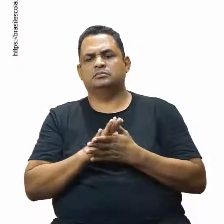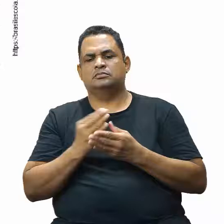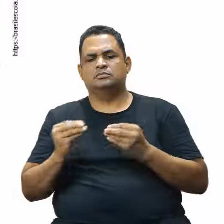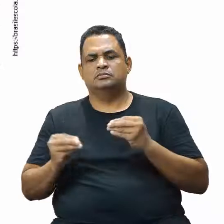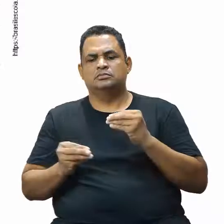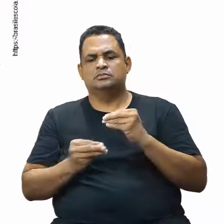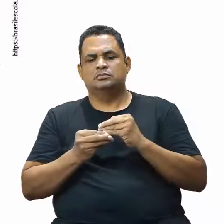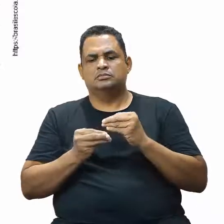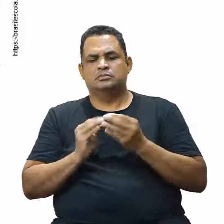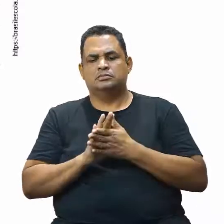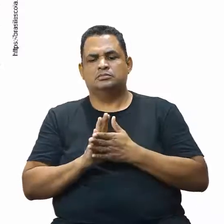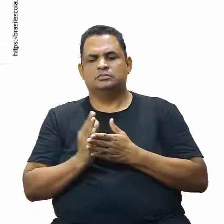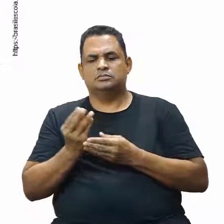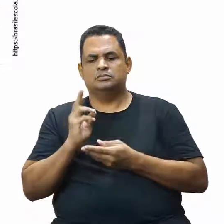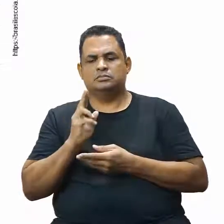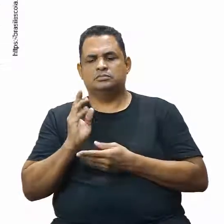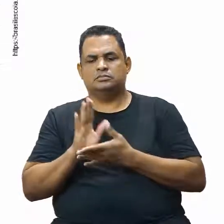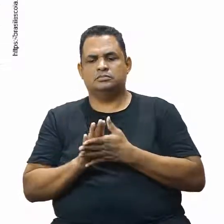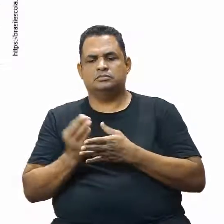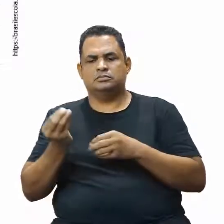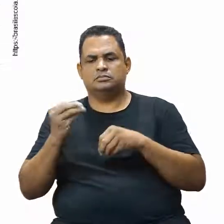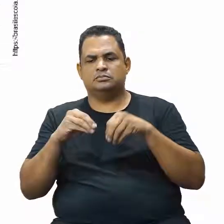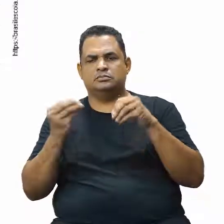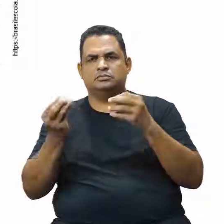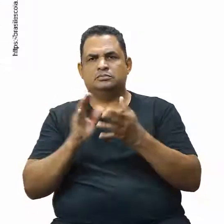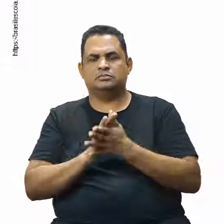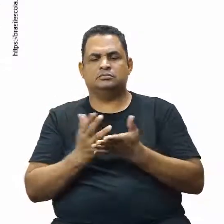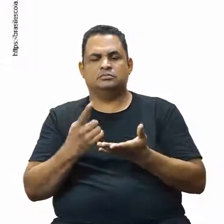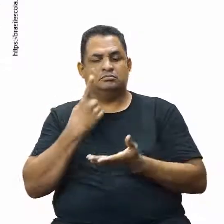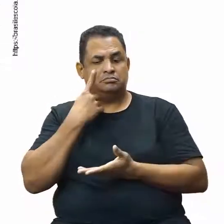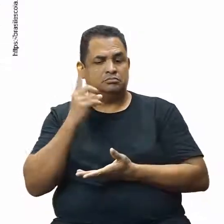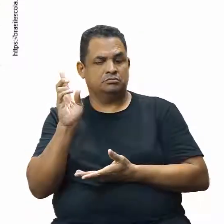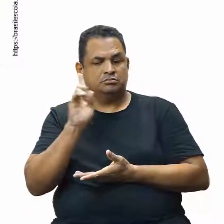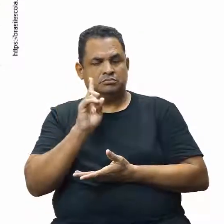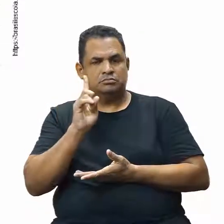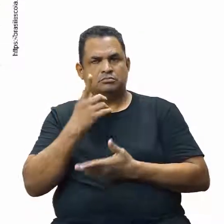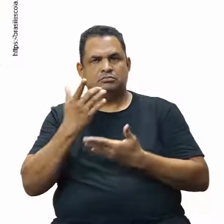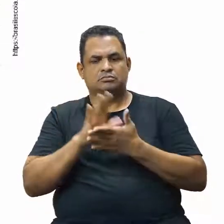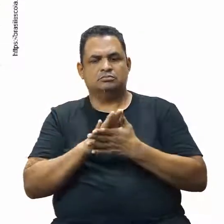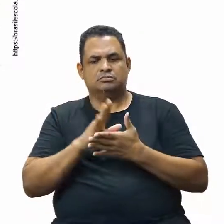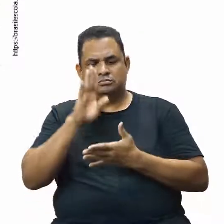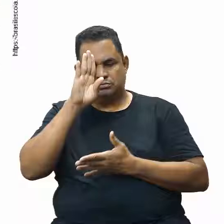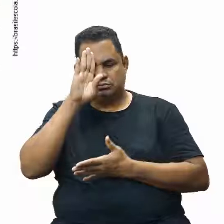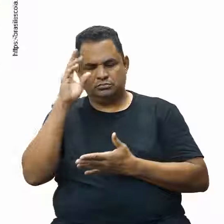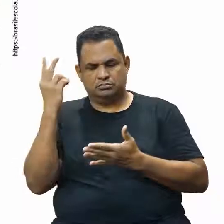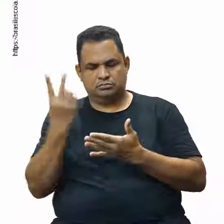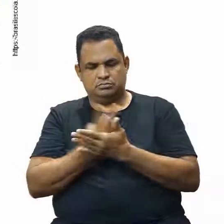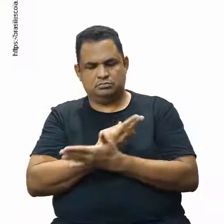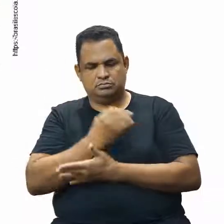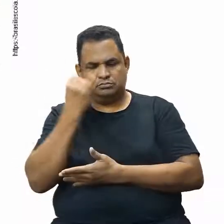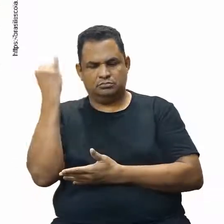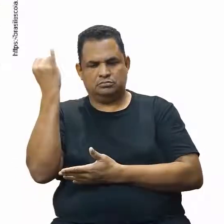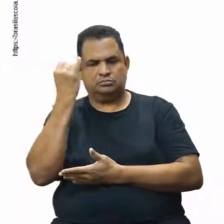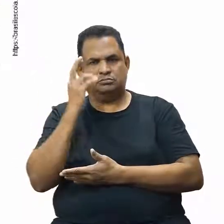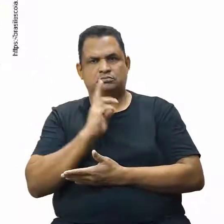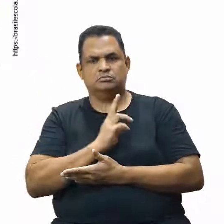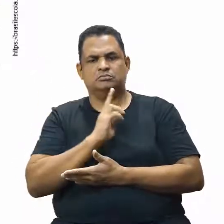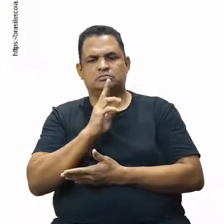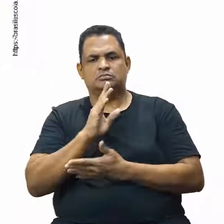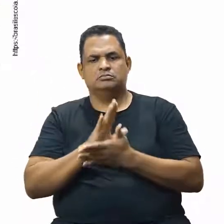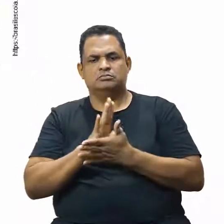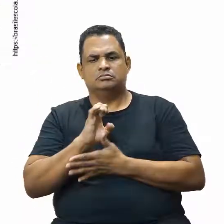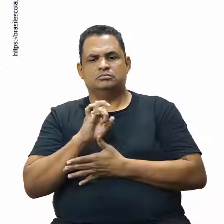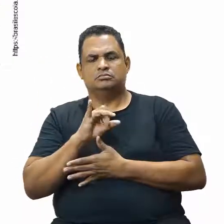as cultivares, elas não são vistas como também fatores importantes de reposição, de manutenção, de